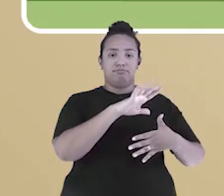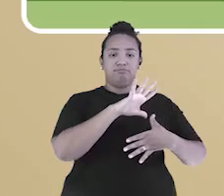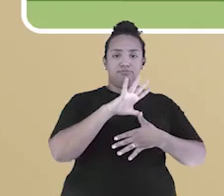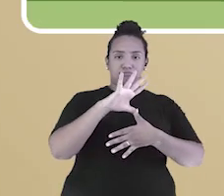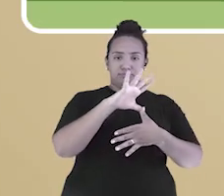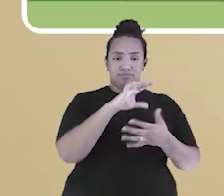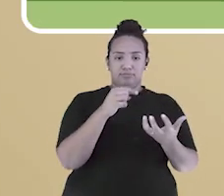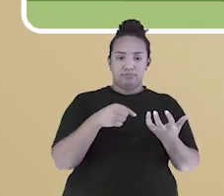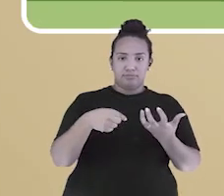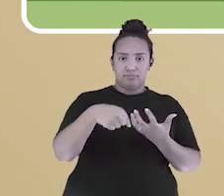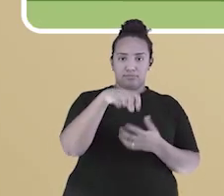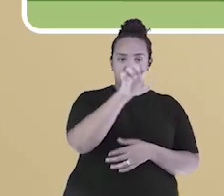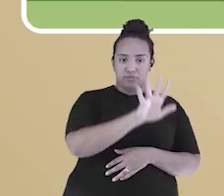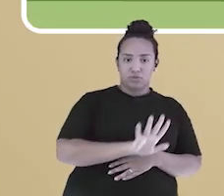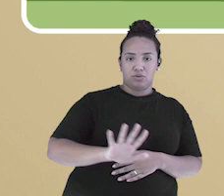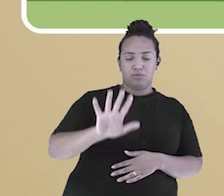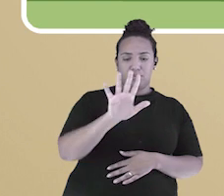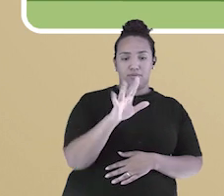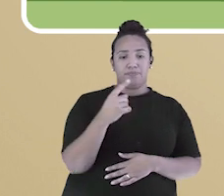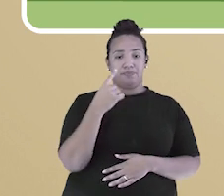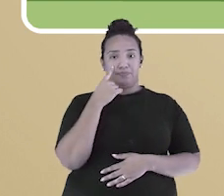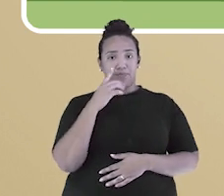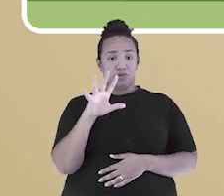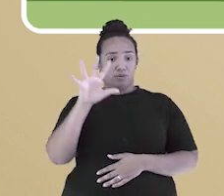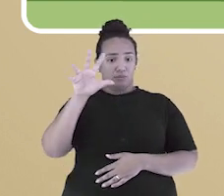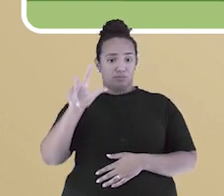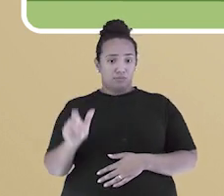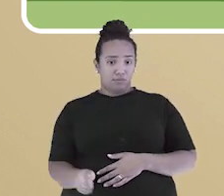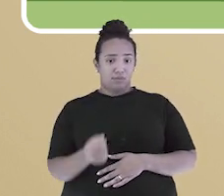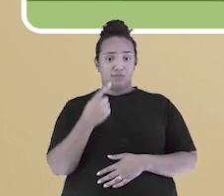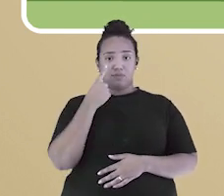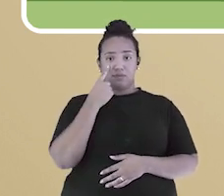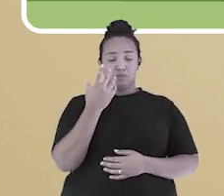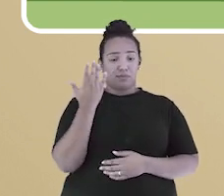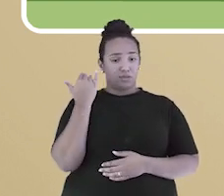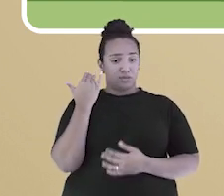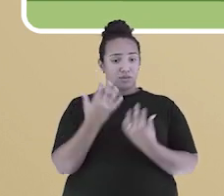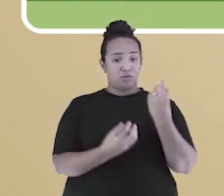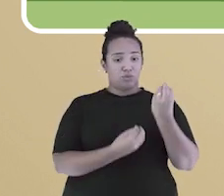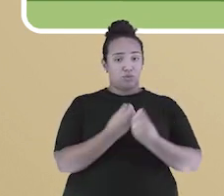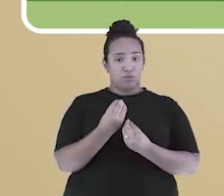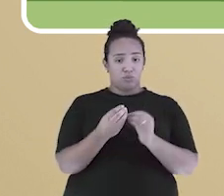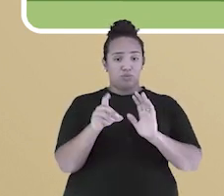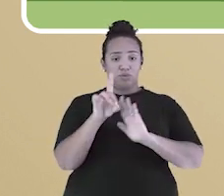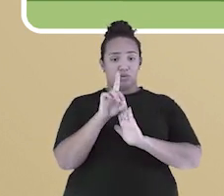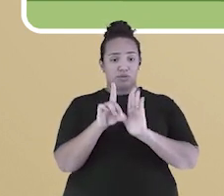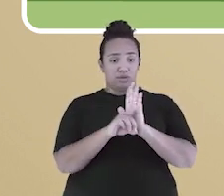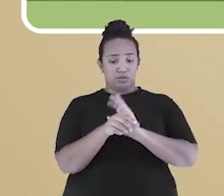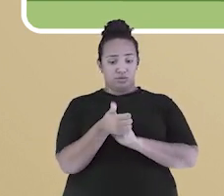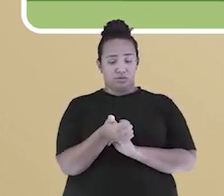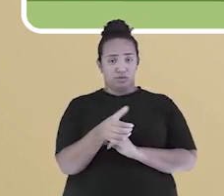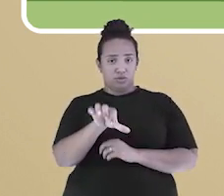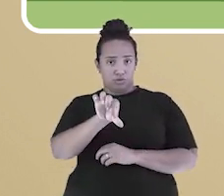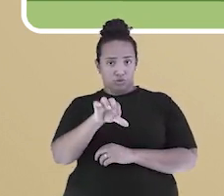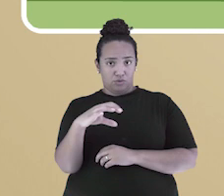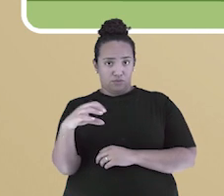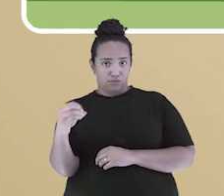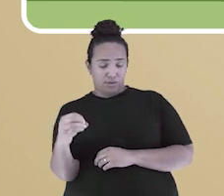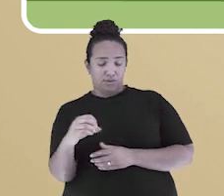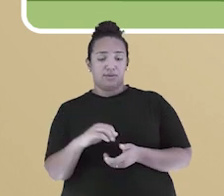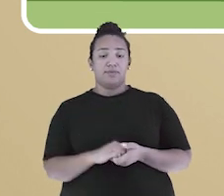Croácia. No mapa, você pode visualizar como era a União Soviética até a década de 90, antes